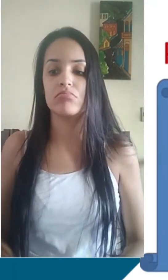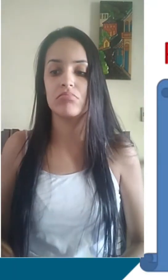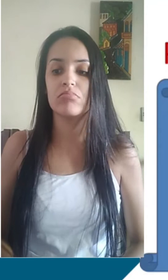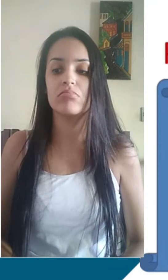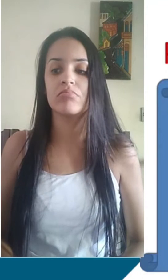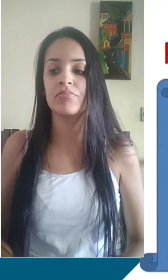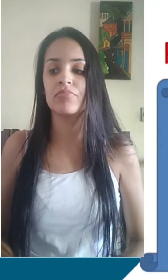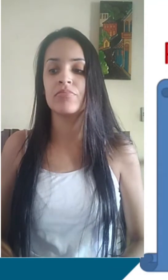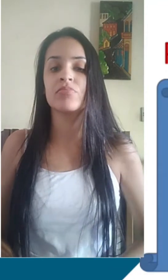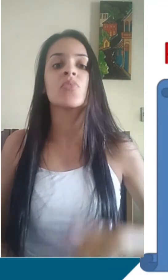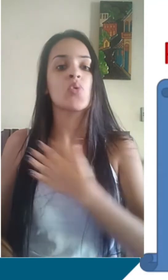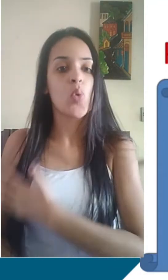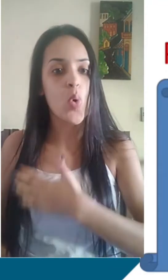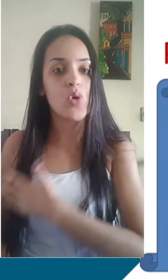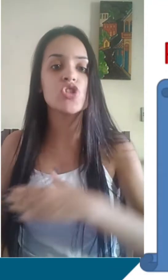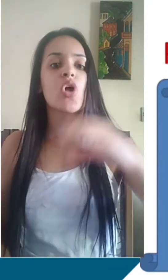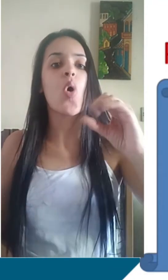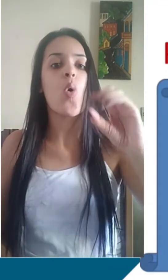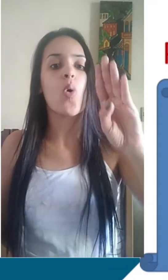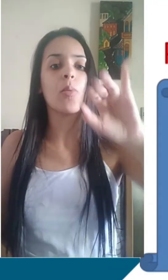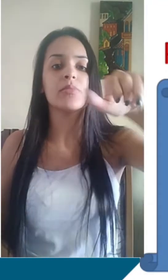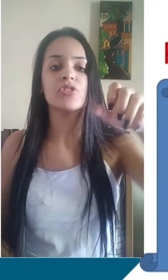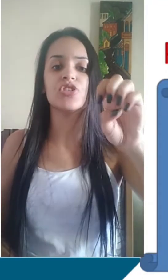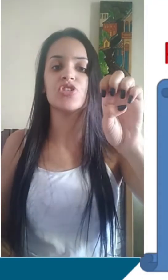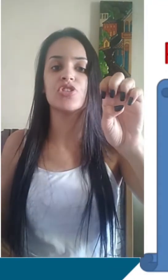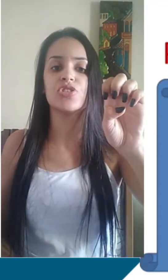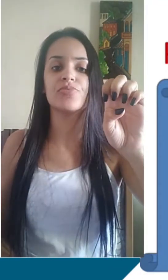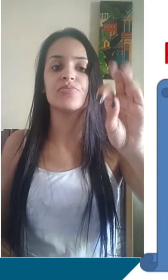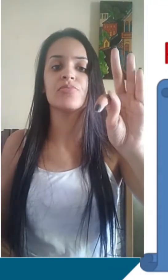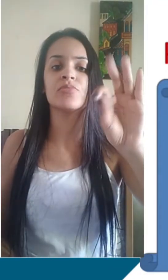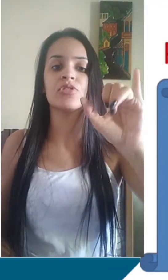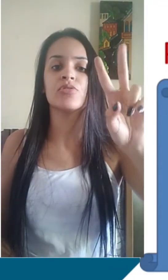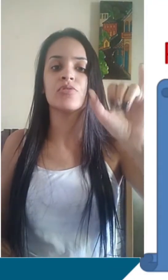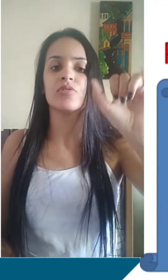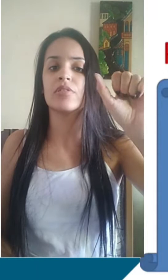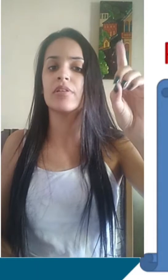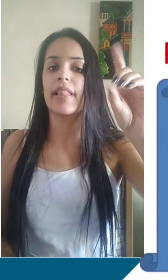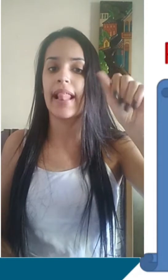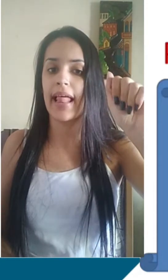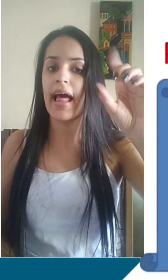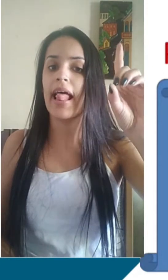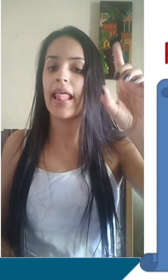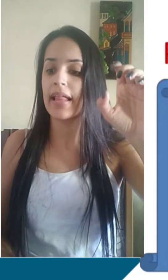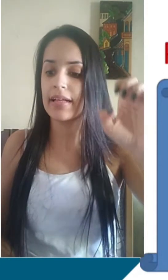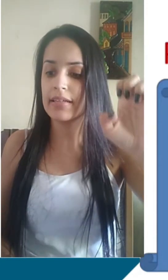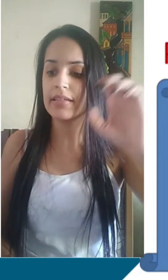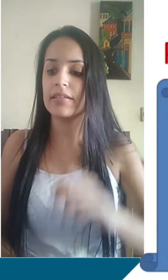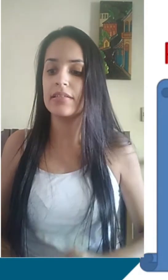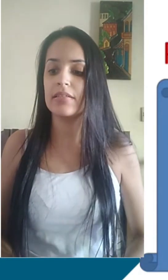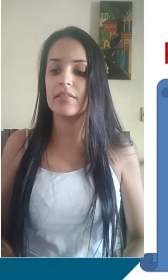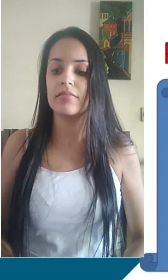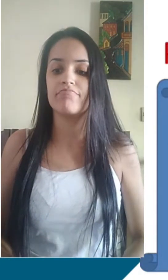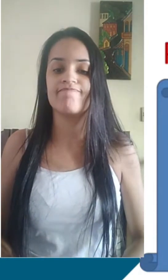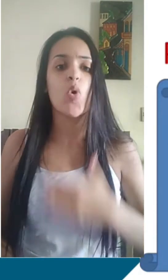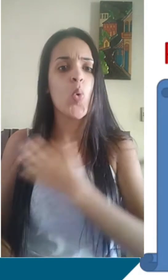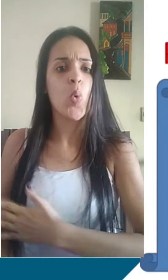o universalismo e o esteticismo. Este último exige uma forma perfeita,